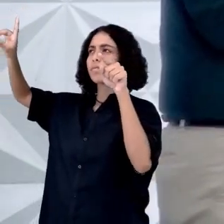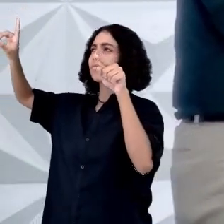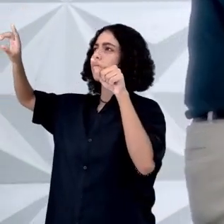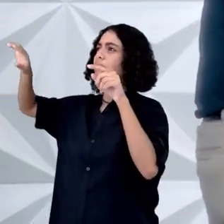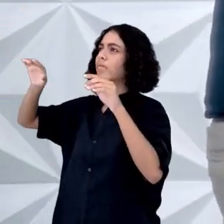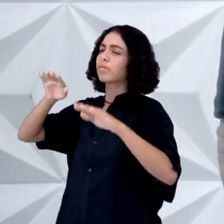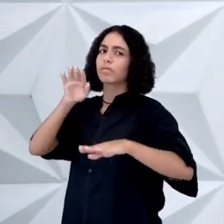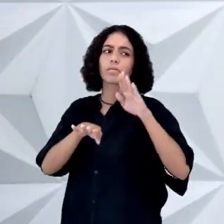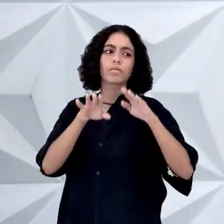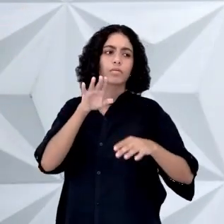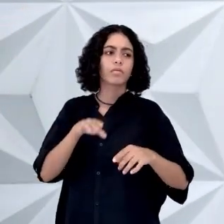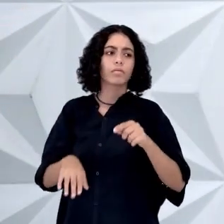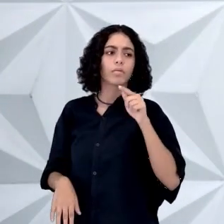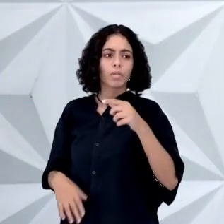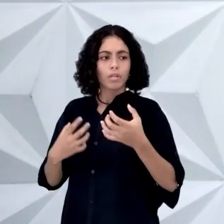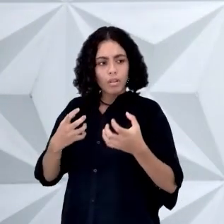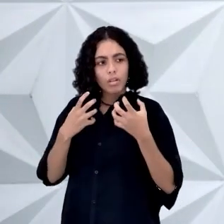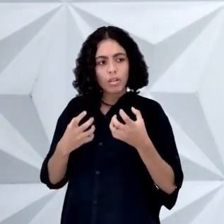com você.